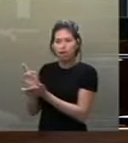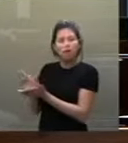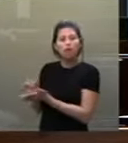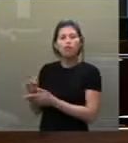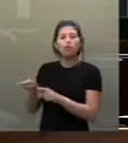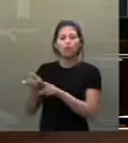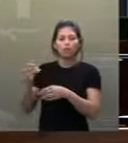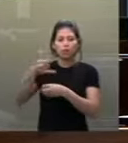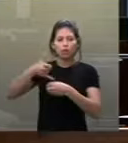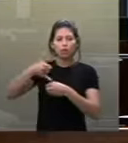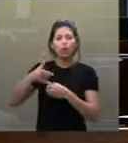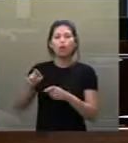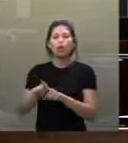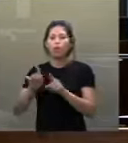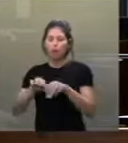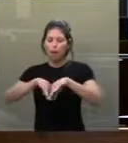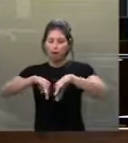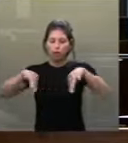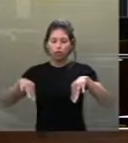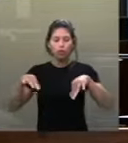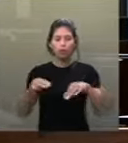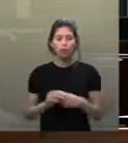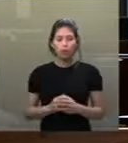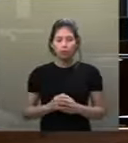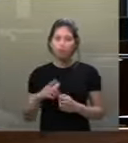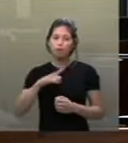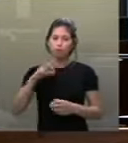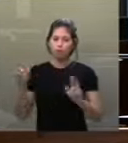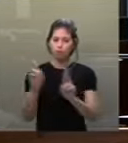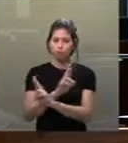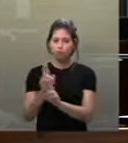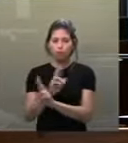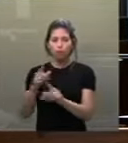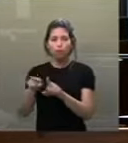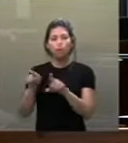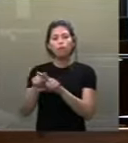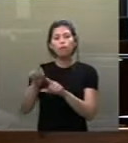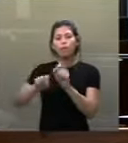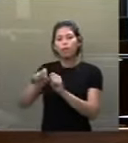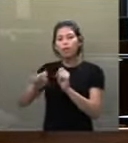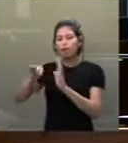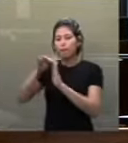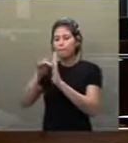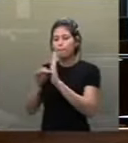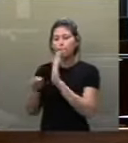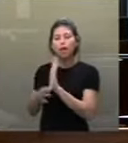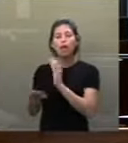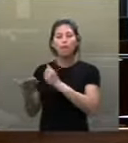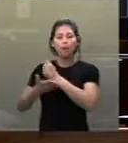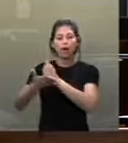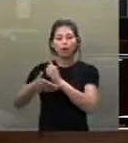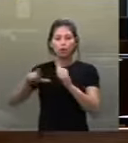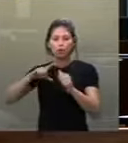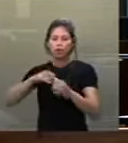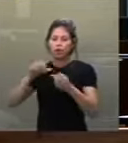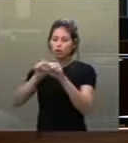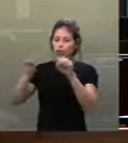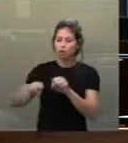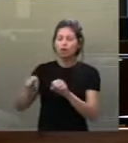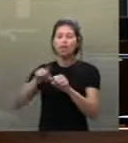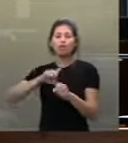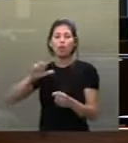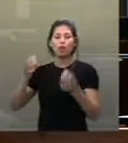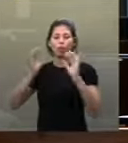no regime de partilha de produção. Em relação à disciplina fiscal vigente, o mecanismo básico proposto por sistemática de bandas é